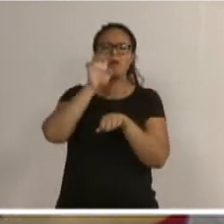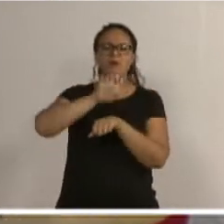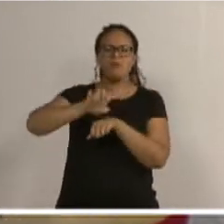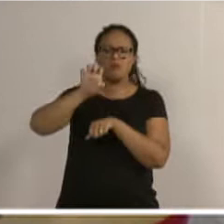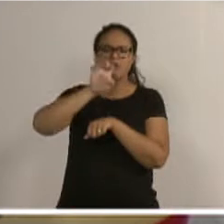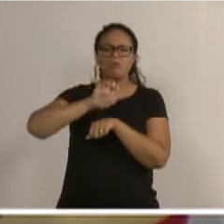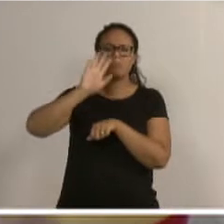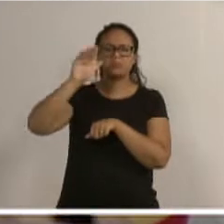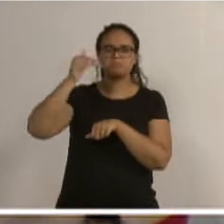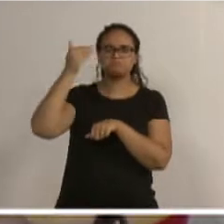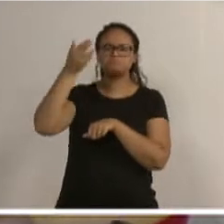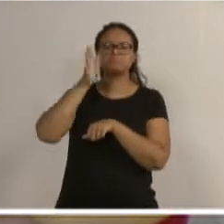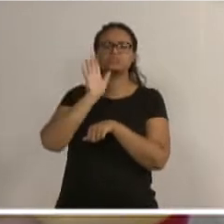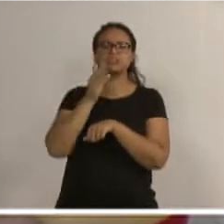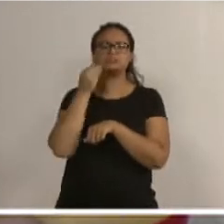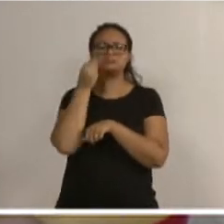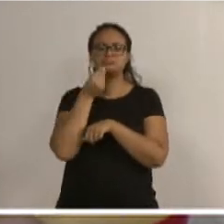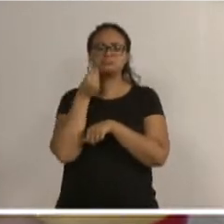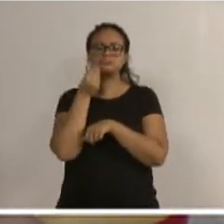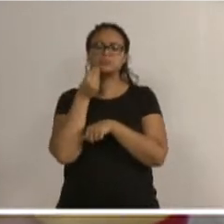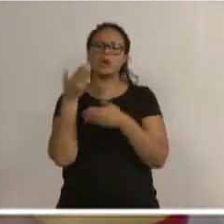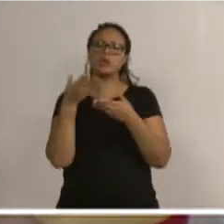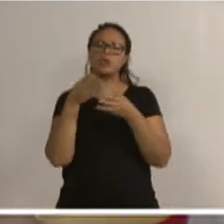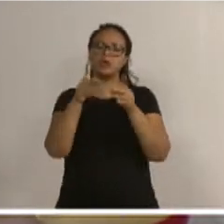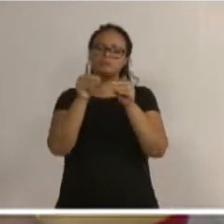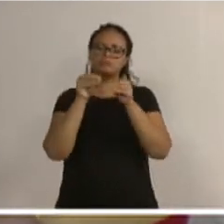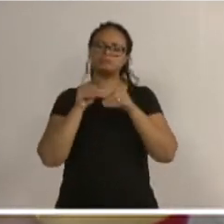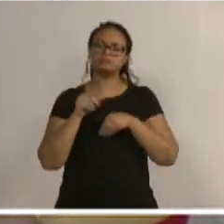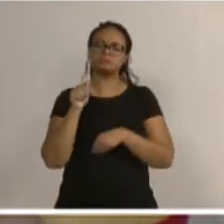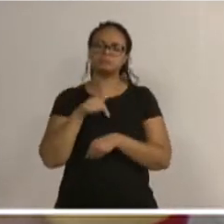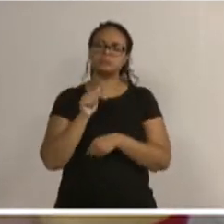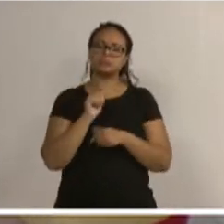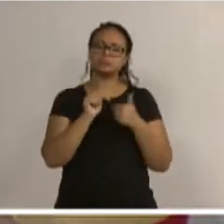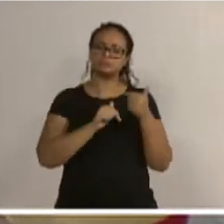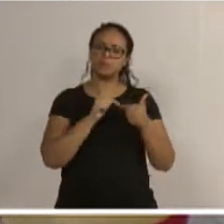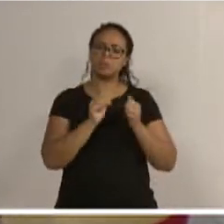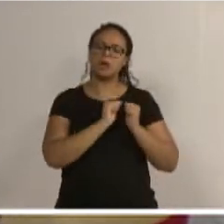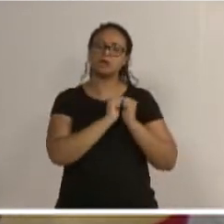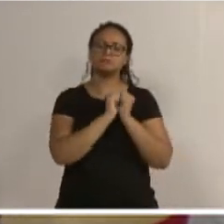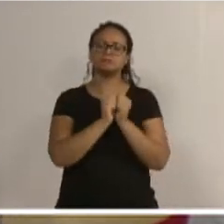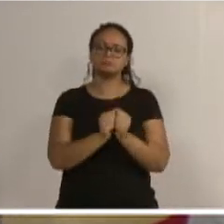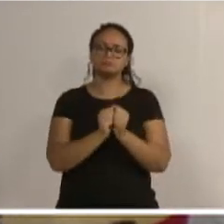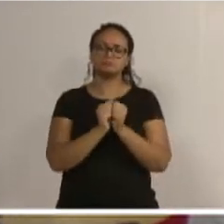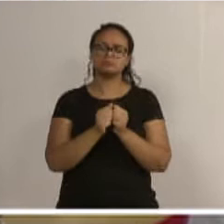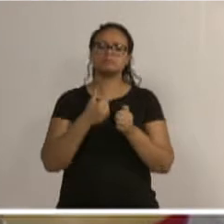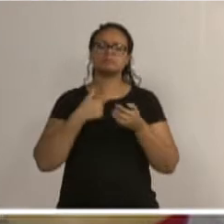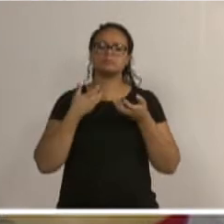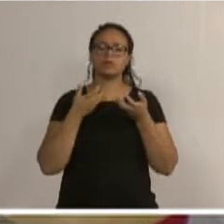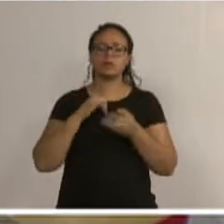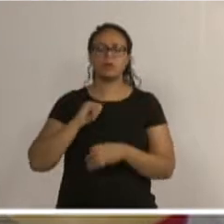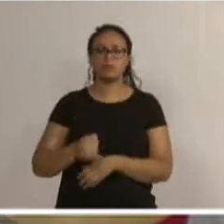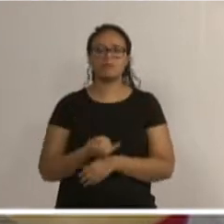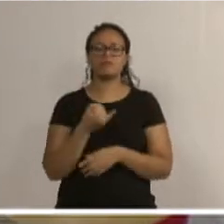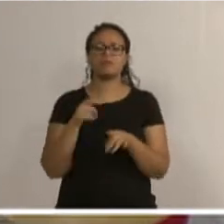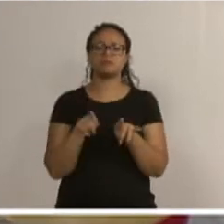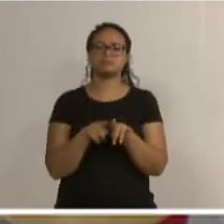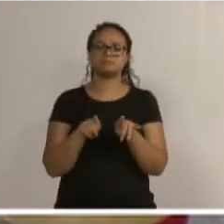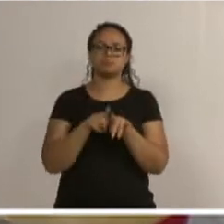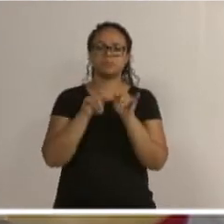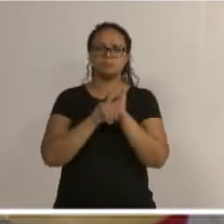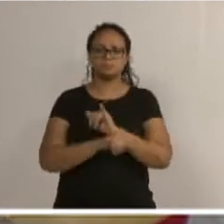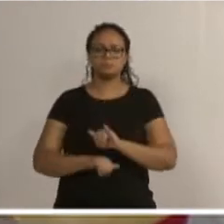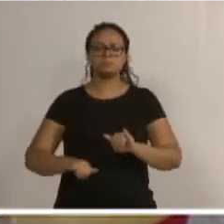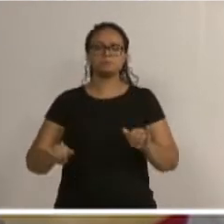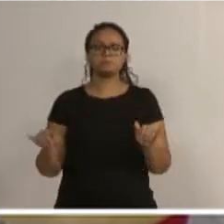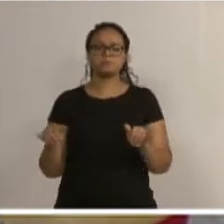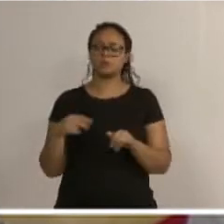agora conosco para fazer esse trabalho. E quero também aproveitar para dizer aos senhores, principalmente os vereadores